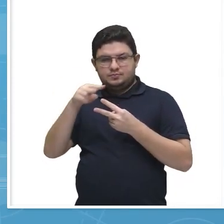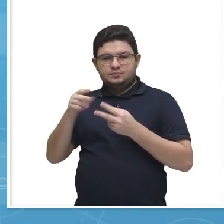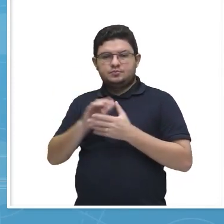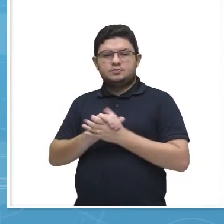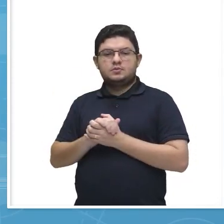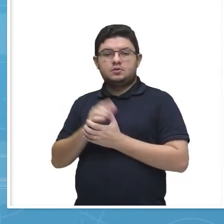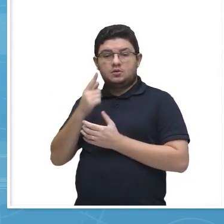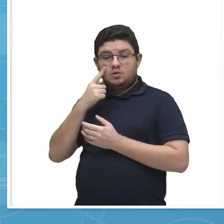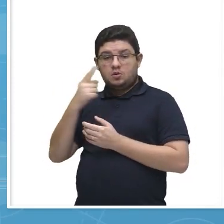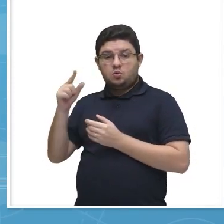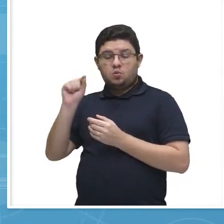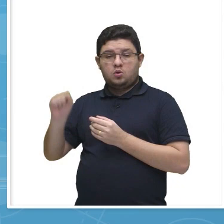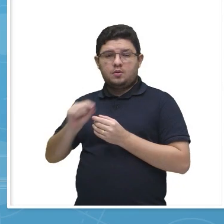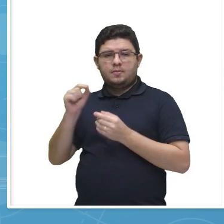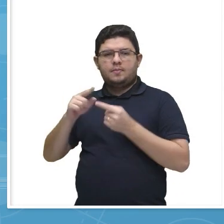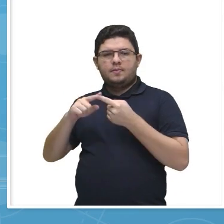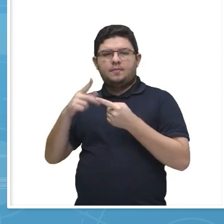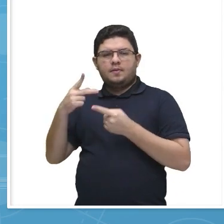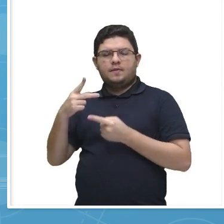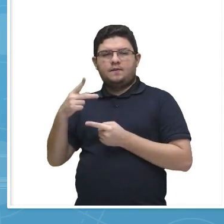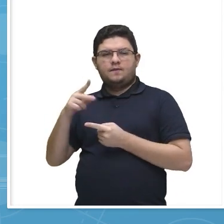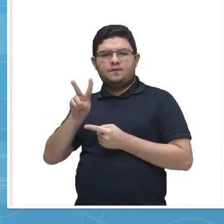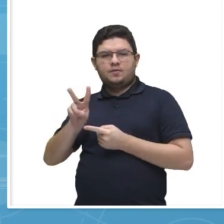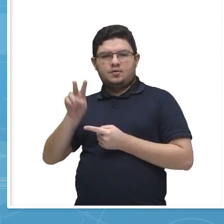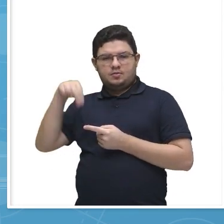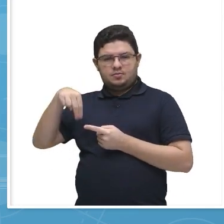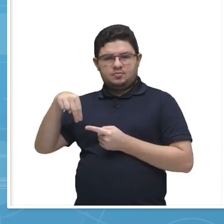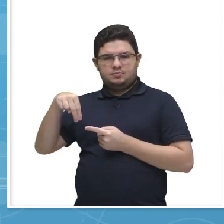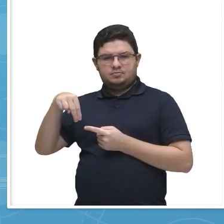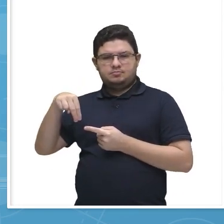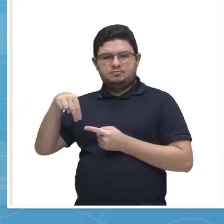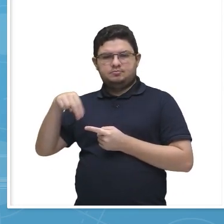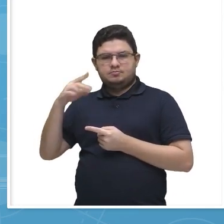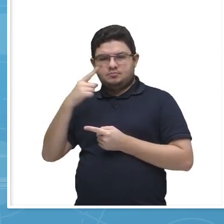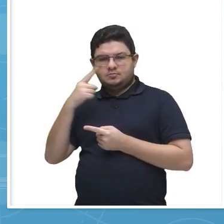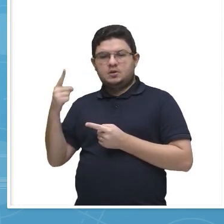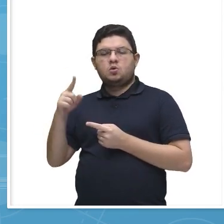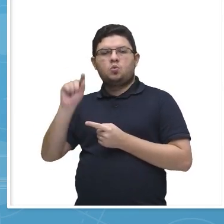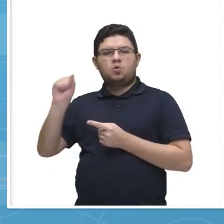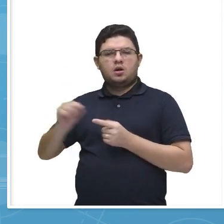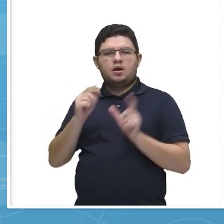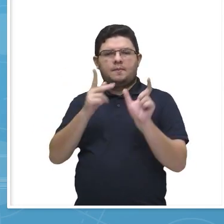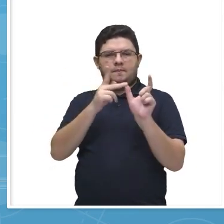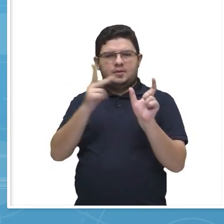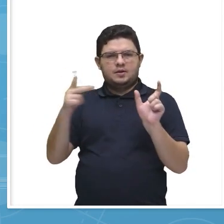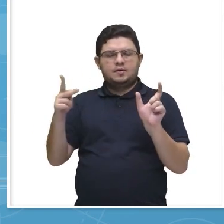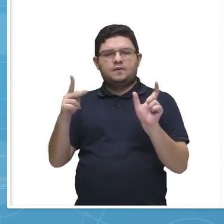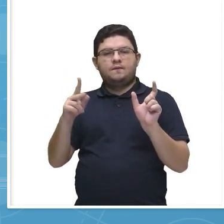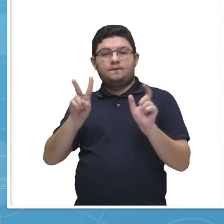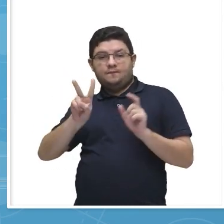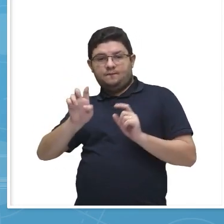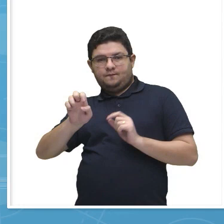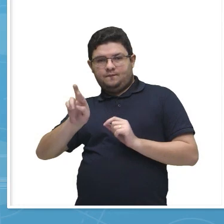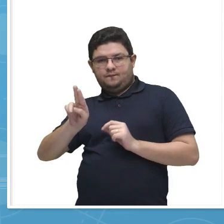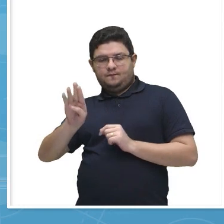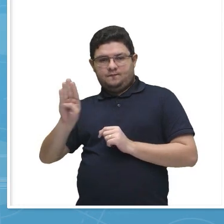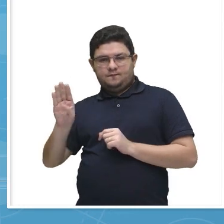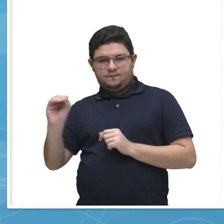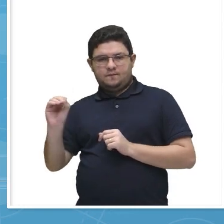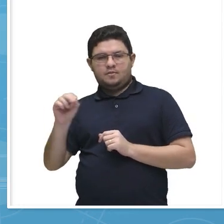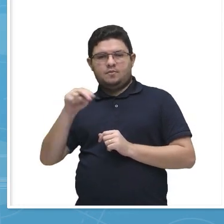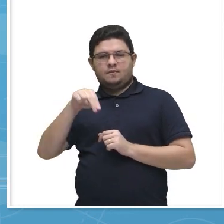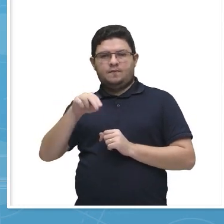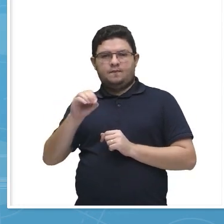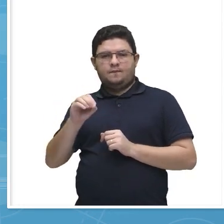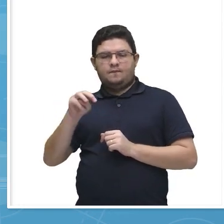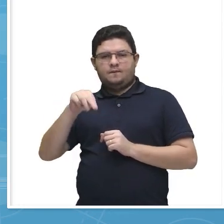verbo nominal. Ok? Vamos adiante, vamos continuar os nossos estudos. Olha só, o